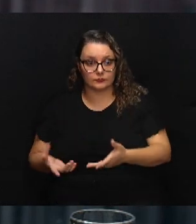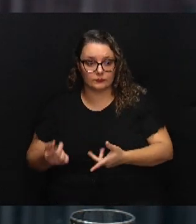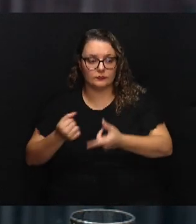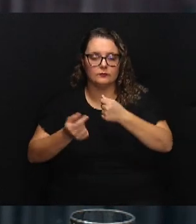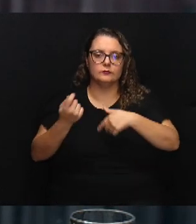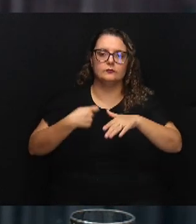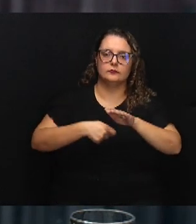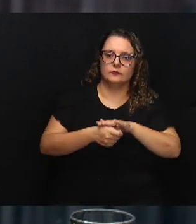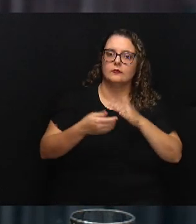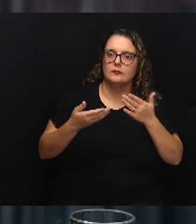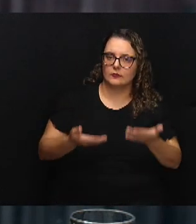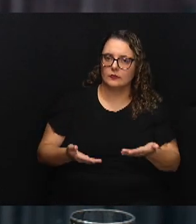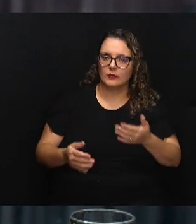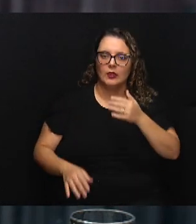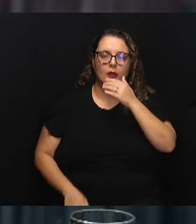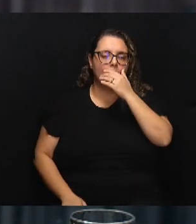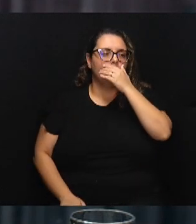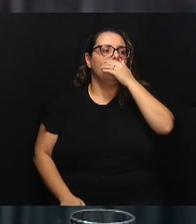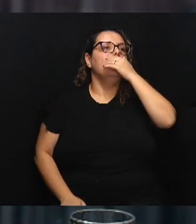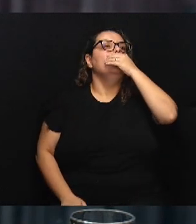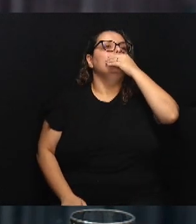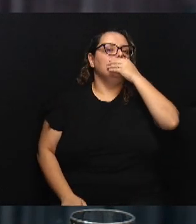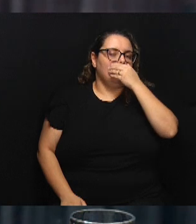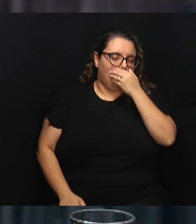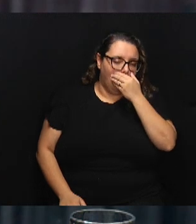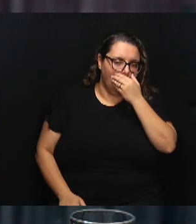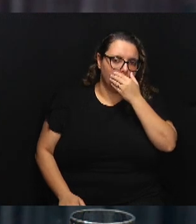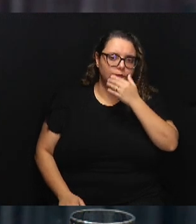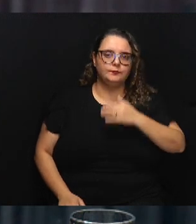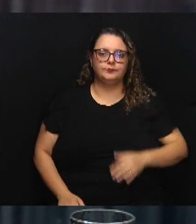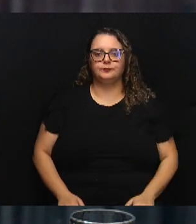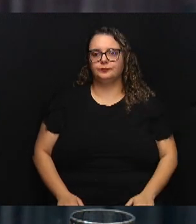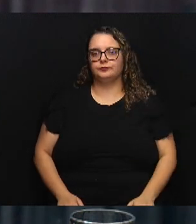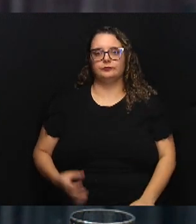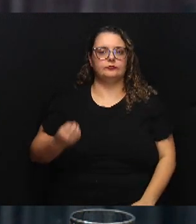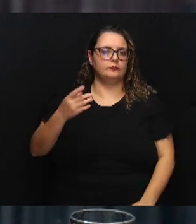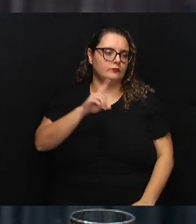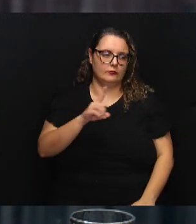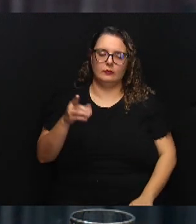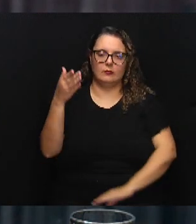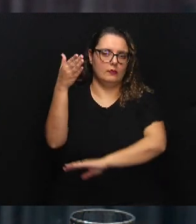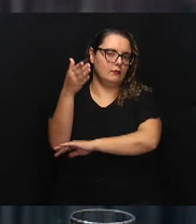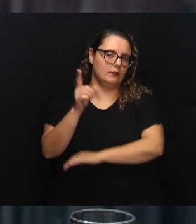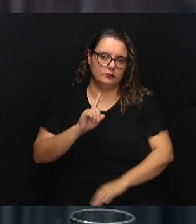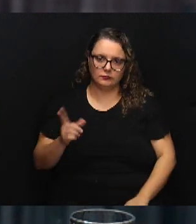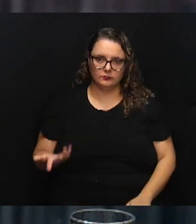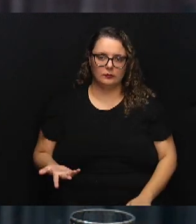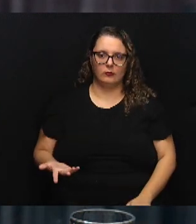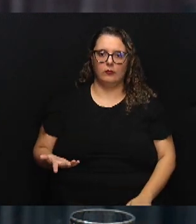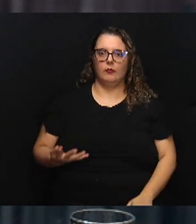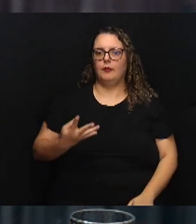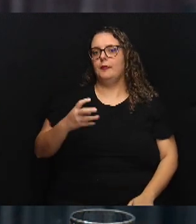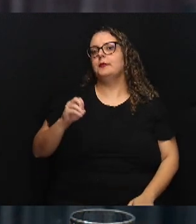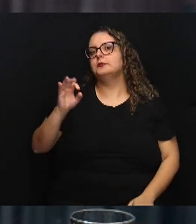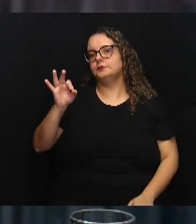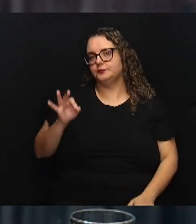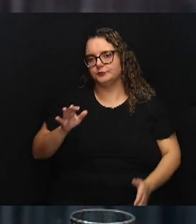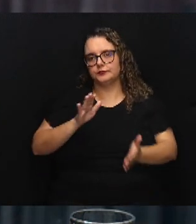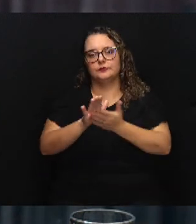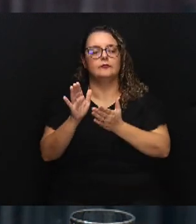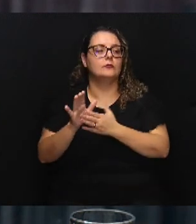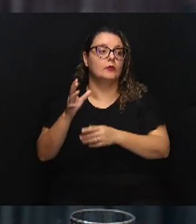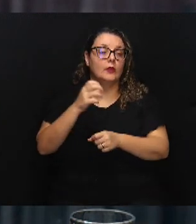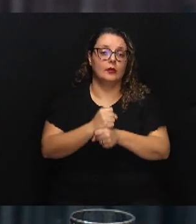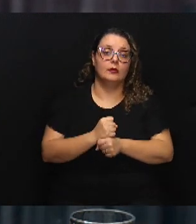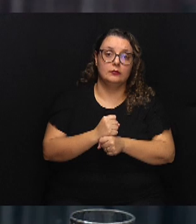investe nisso, melhor, né? A gente fala que uma viagem não é só uma passagem de hotel, né? Uhum. Parte dos 40% de um gasto total,